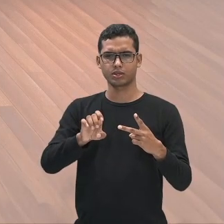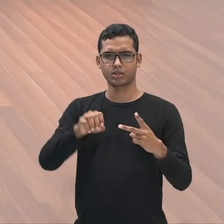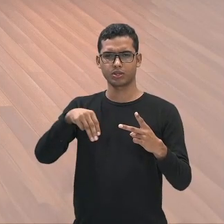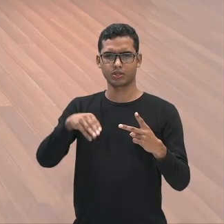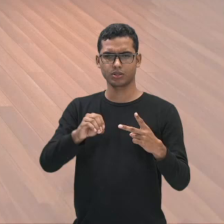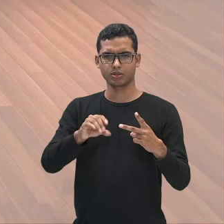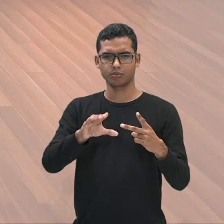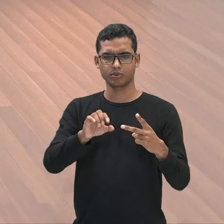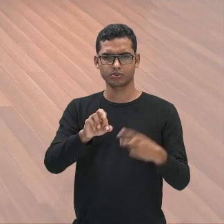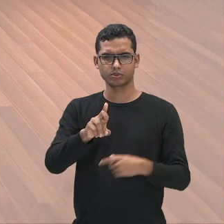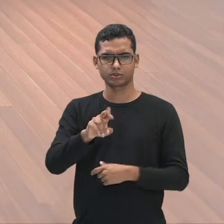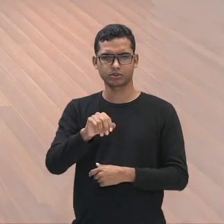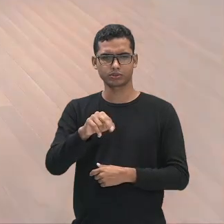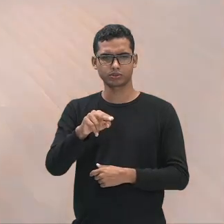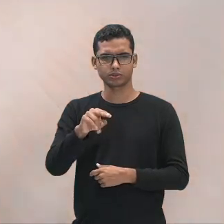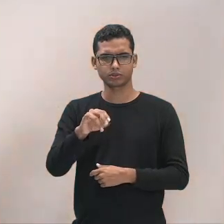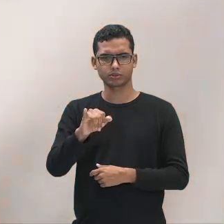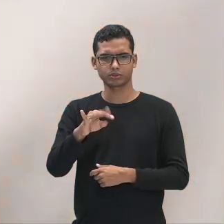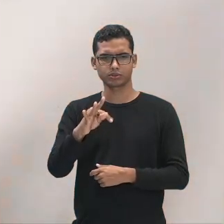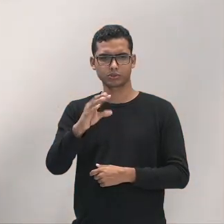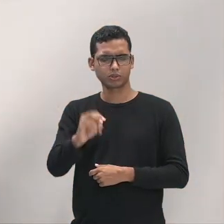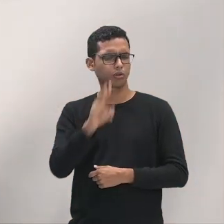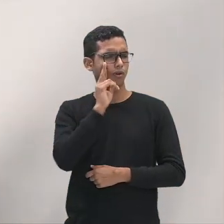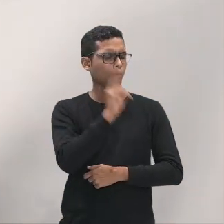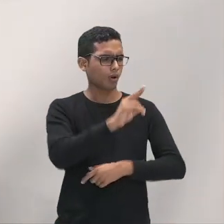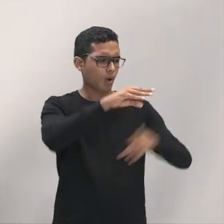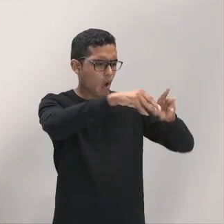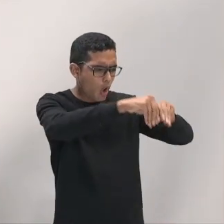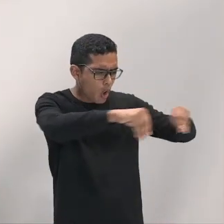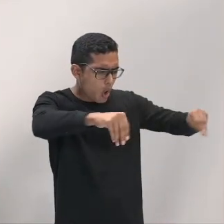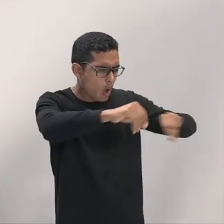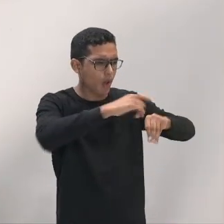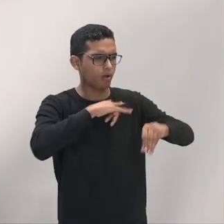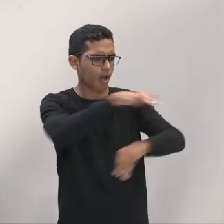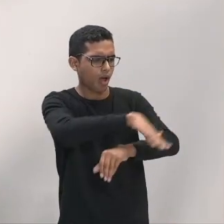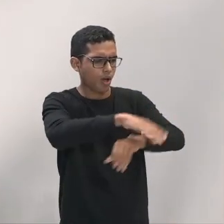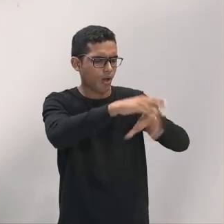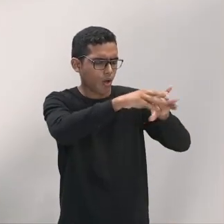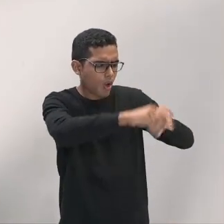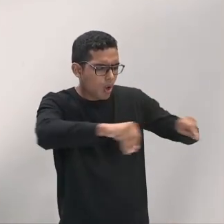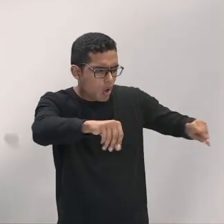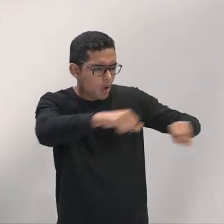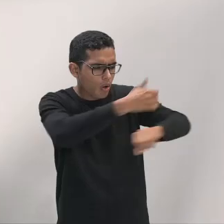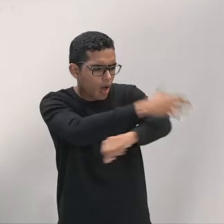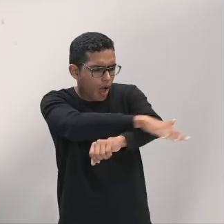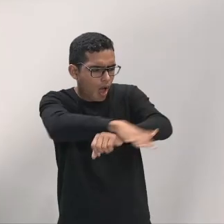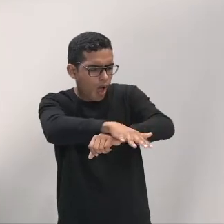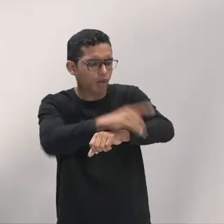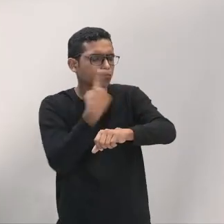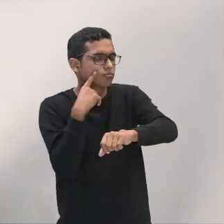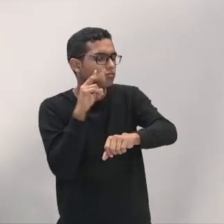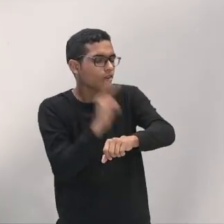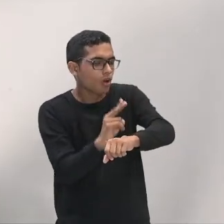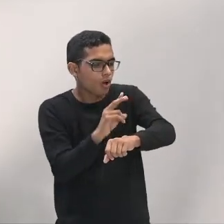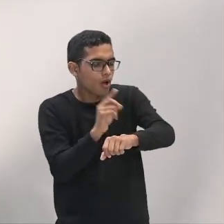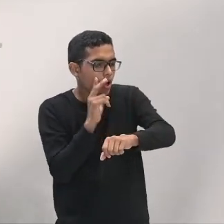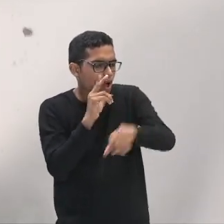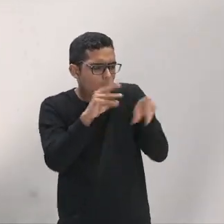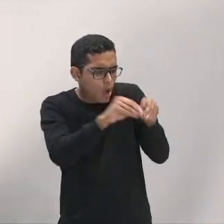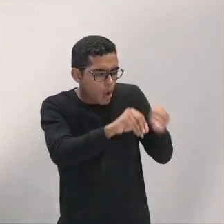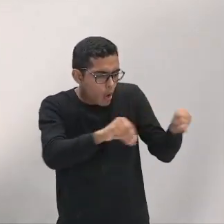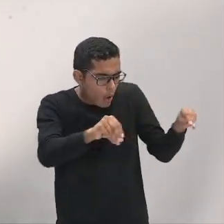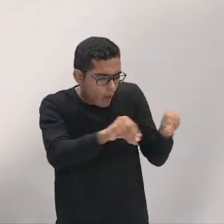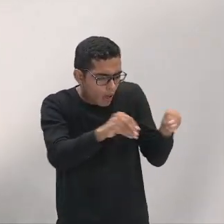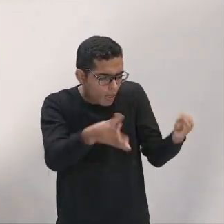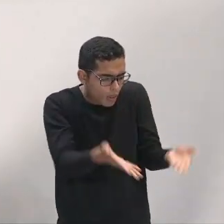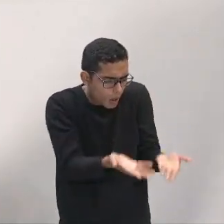existiam aquelas pequenas partículas, que formavam a praia, que eram areia, grãos de areia. A partir daí, eles foram vendo que